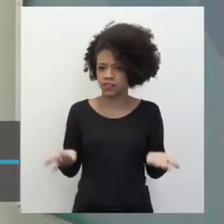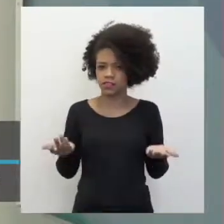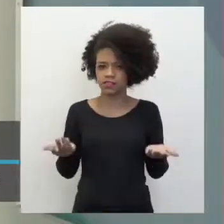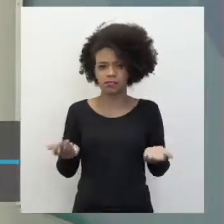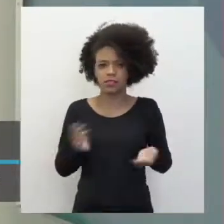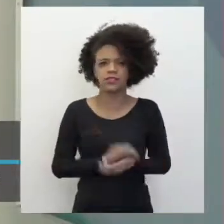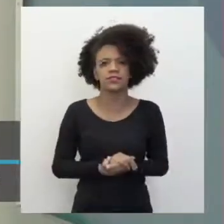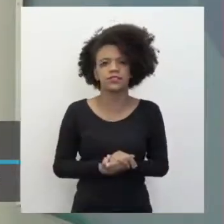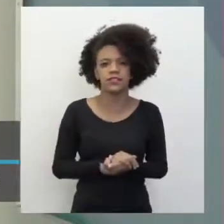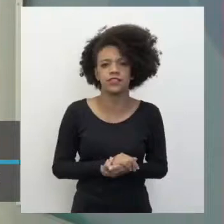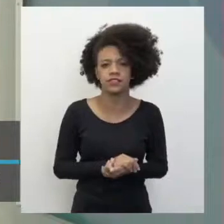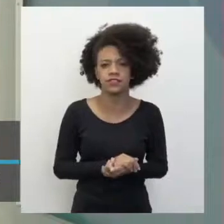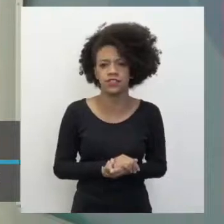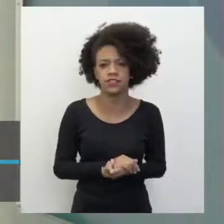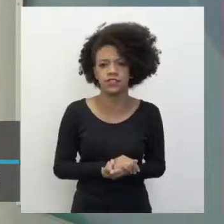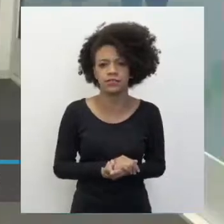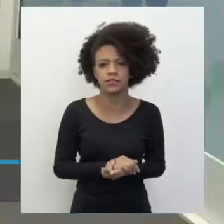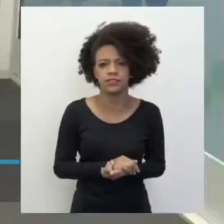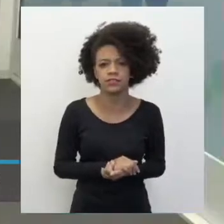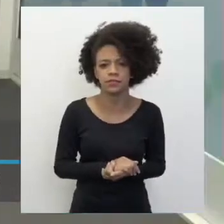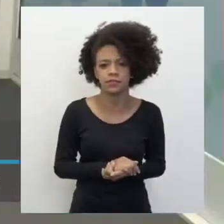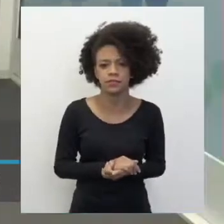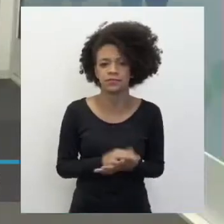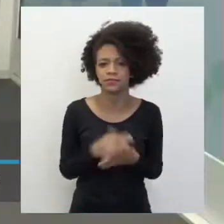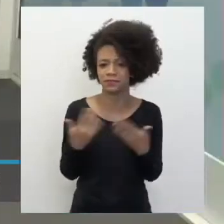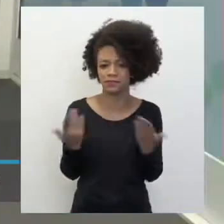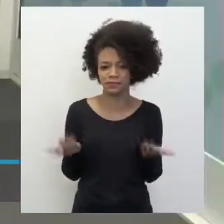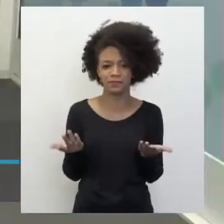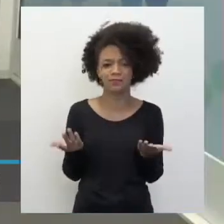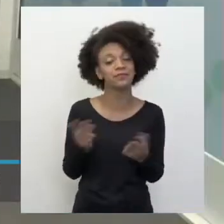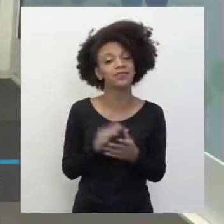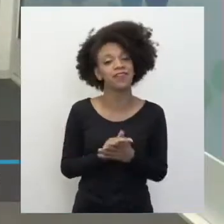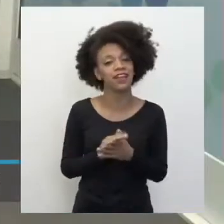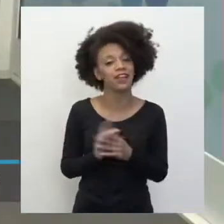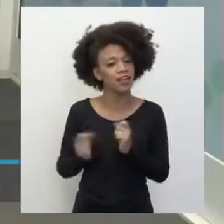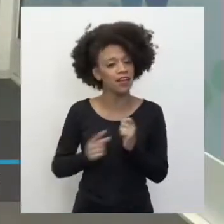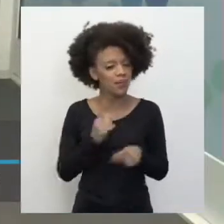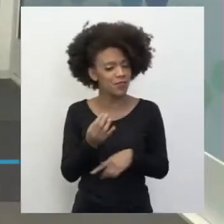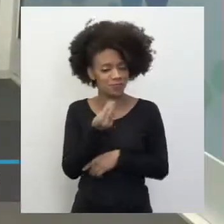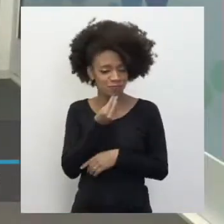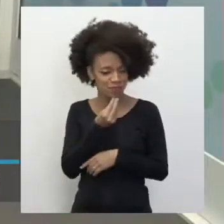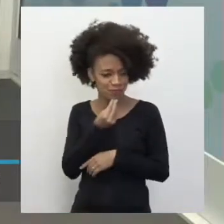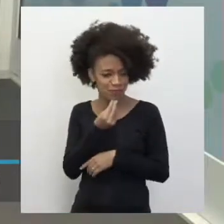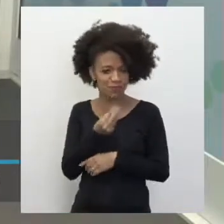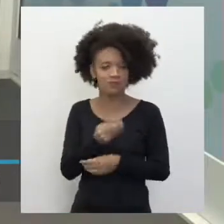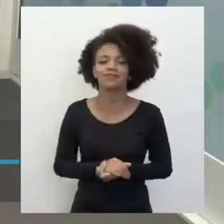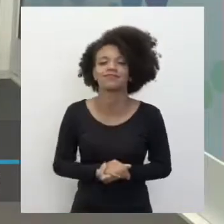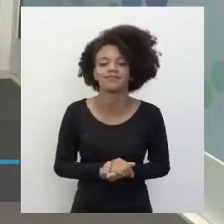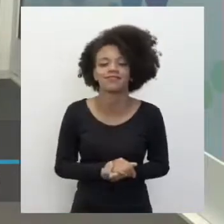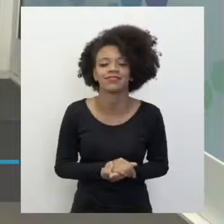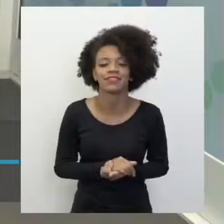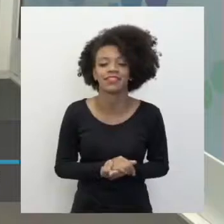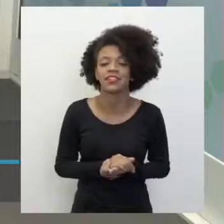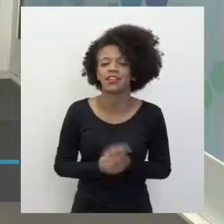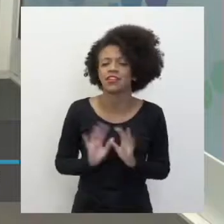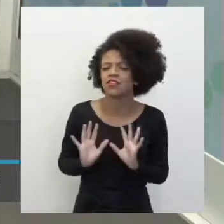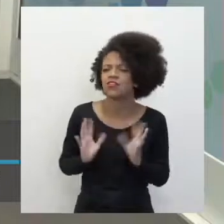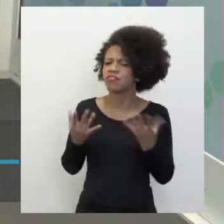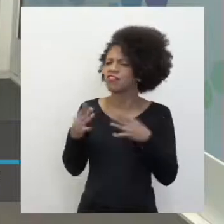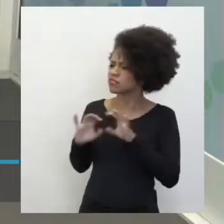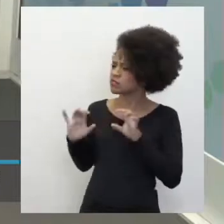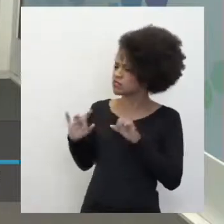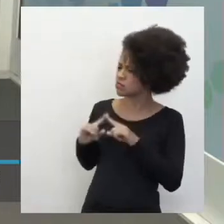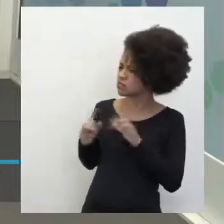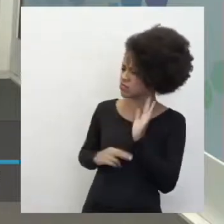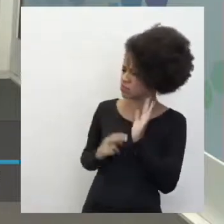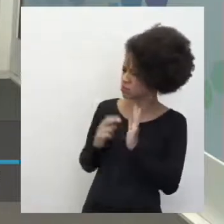história. Percy Jackson. Tem algum do Percy Jackson? Um conto indígena, a festa no céu. Mas eles